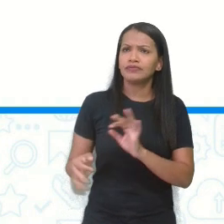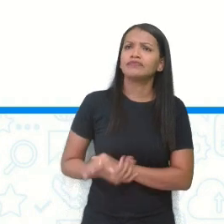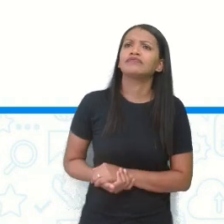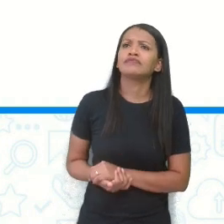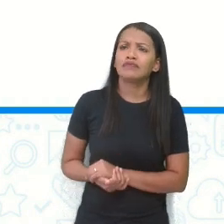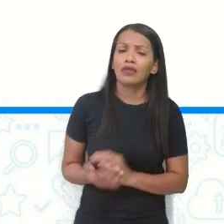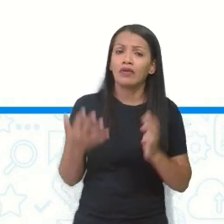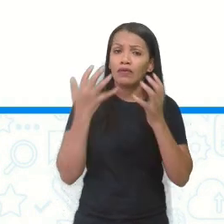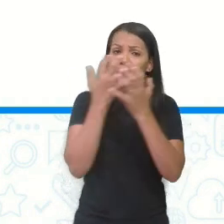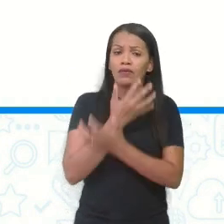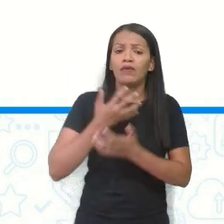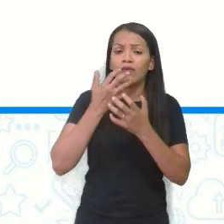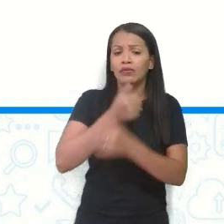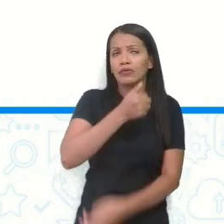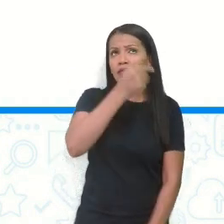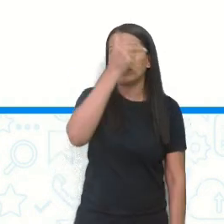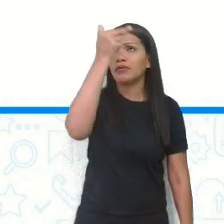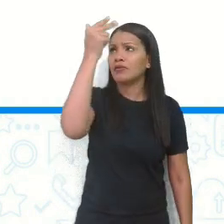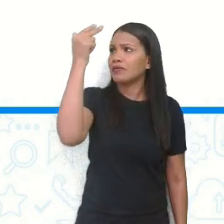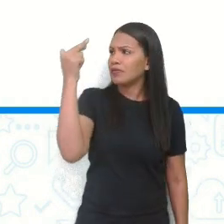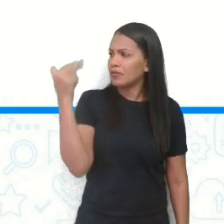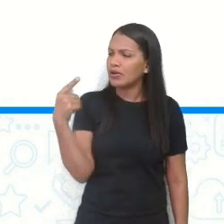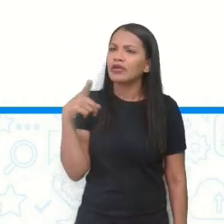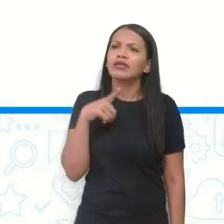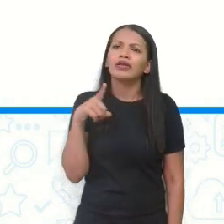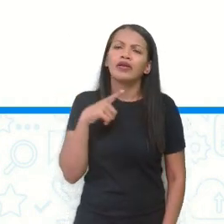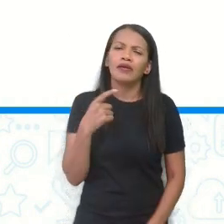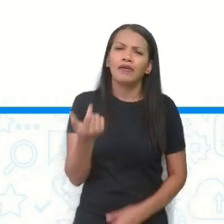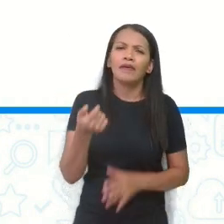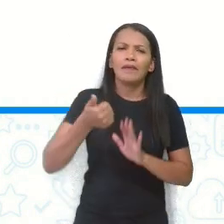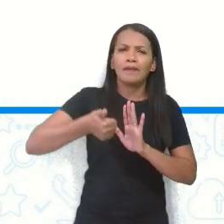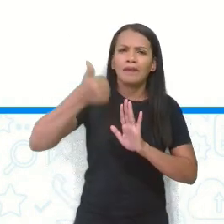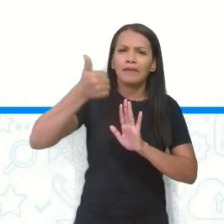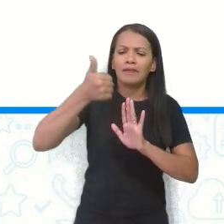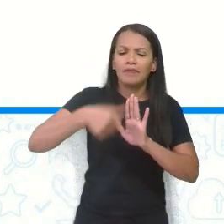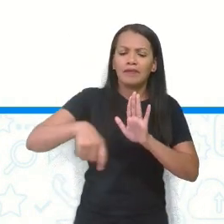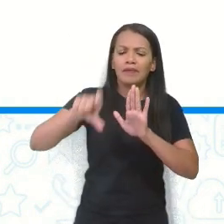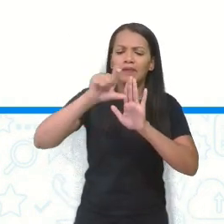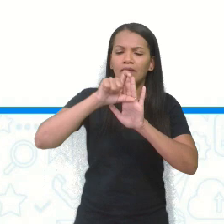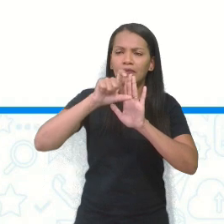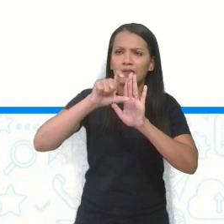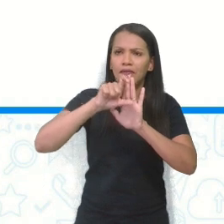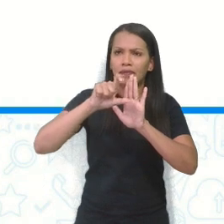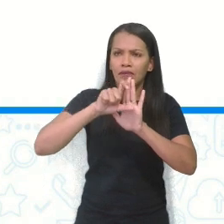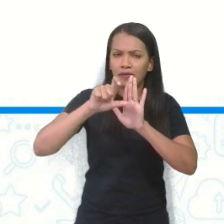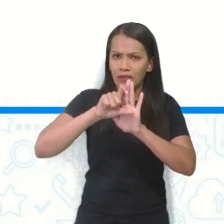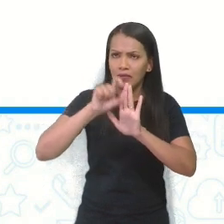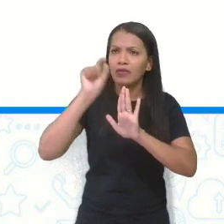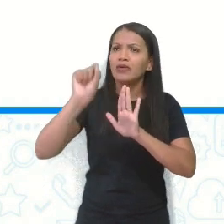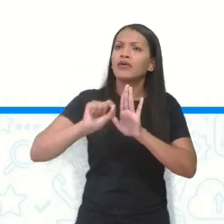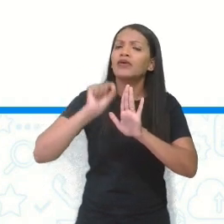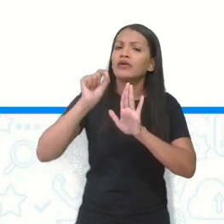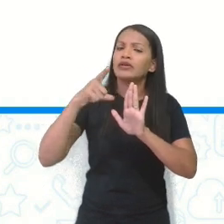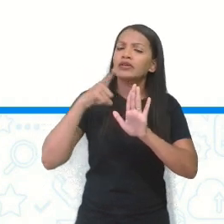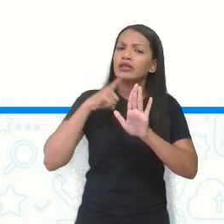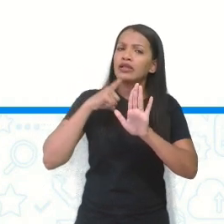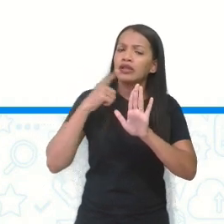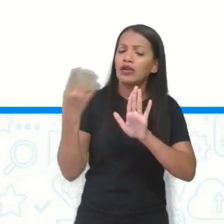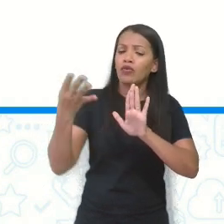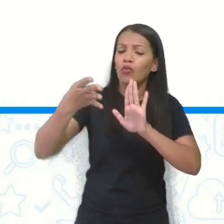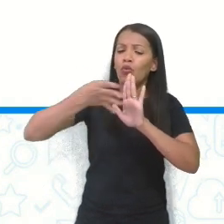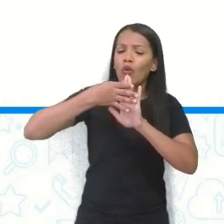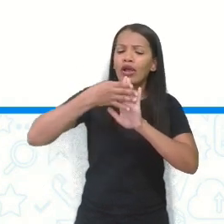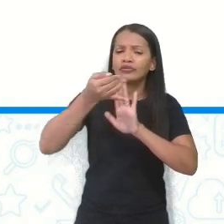Canto de Natal, eu tenho a primeira estrofe, a estrofe de número 1, que é composta aí por